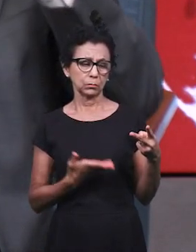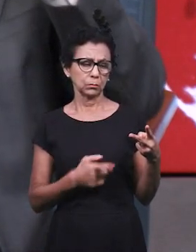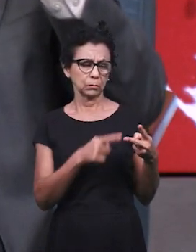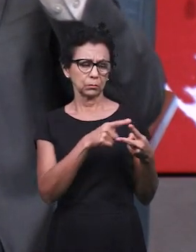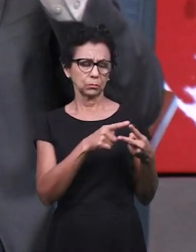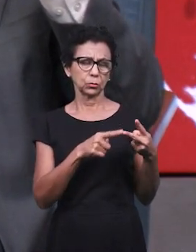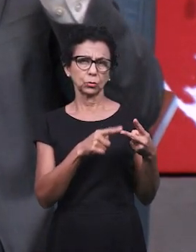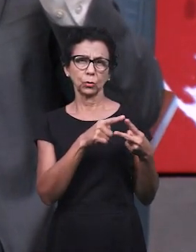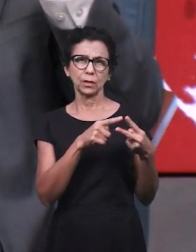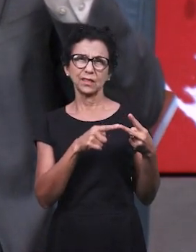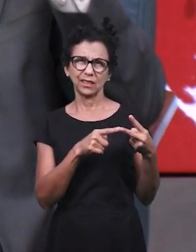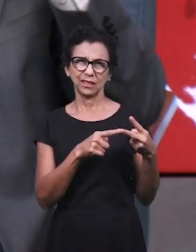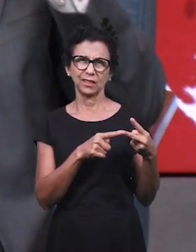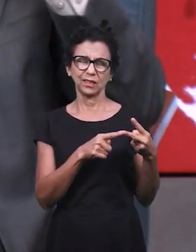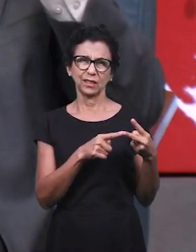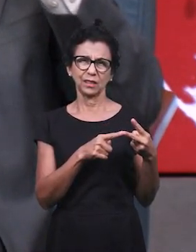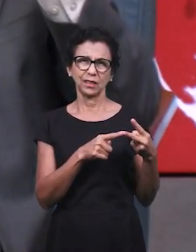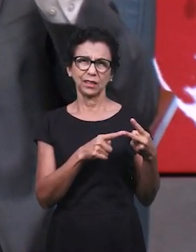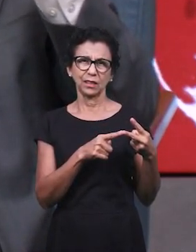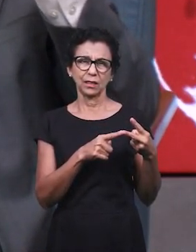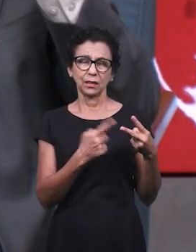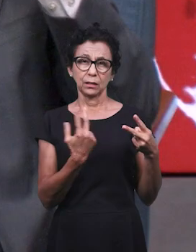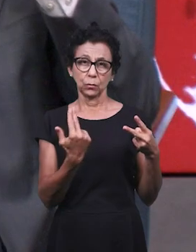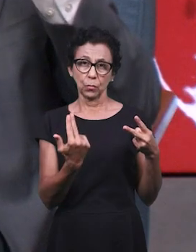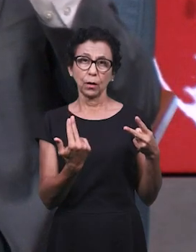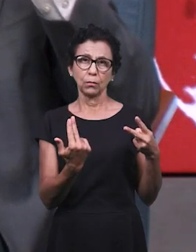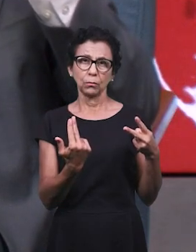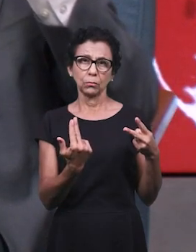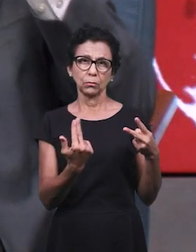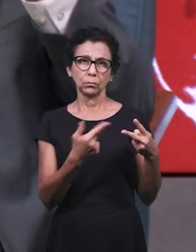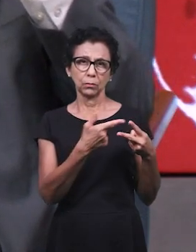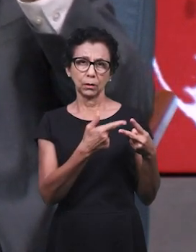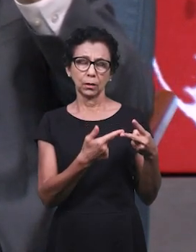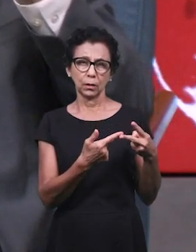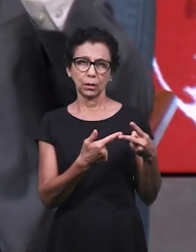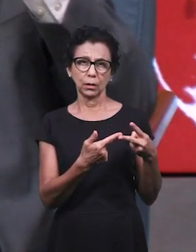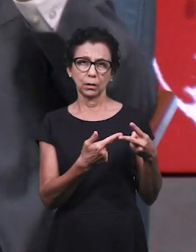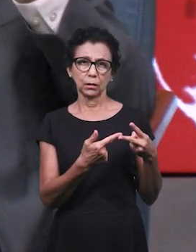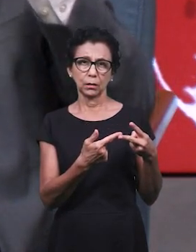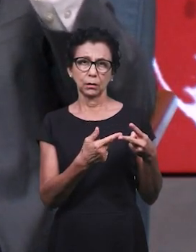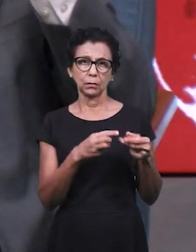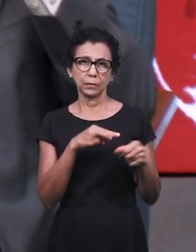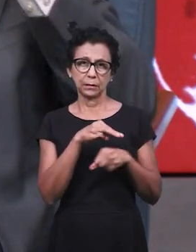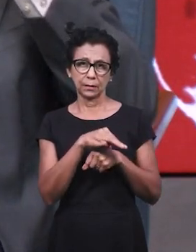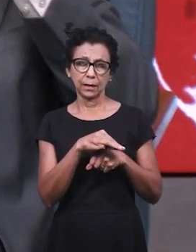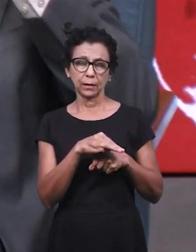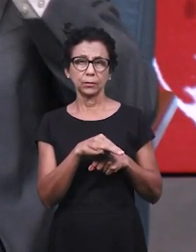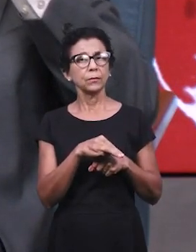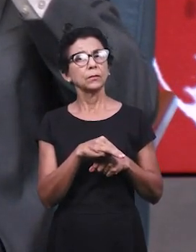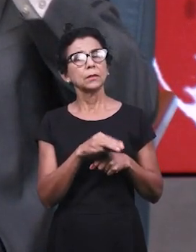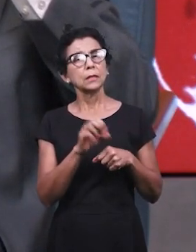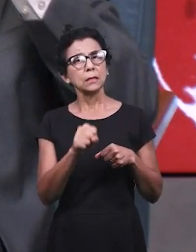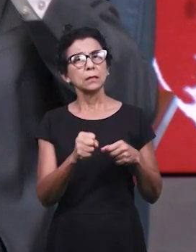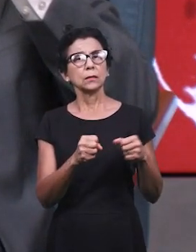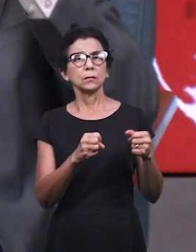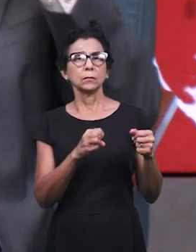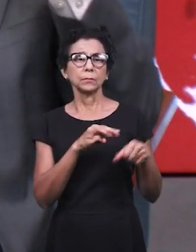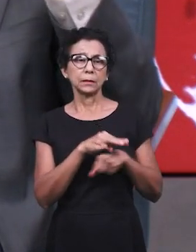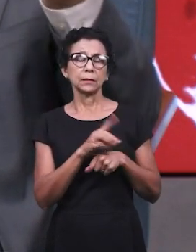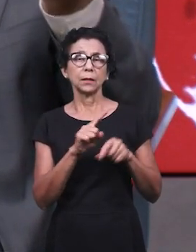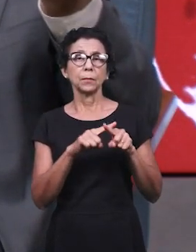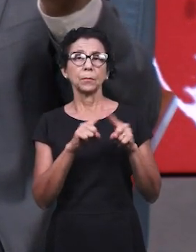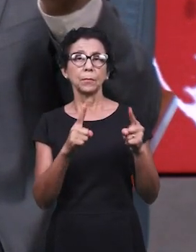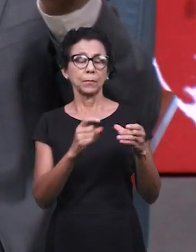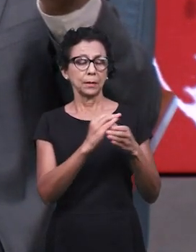Então, todos dois tinham ministérios. Sim, todos dois tinham ministérios, mas de características diferentes. Qual